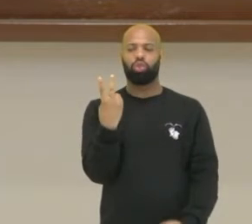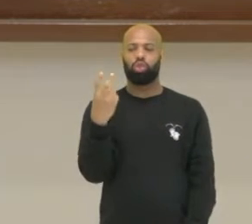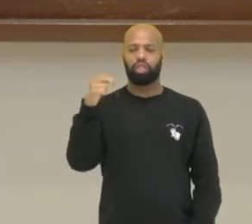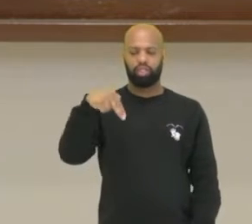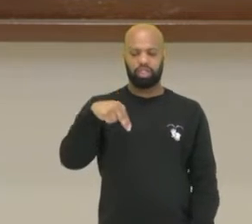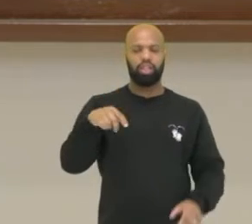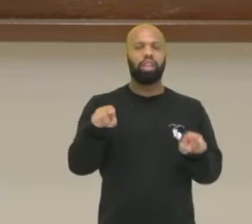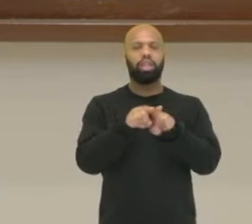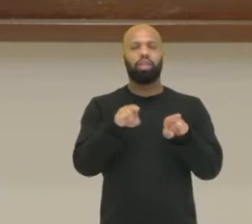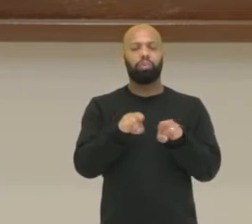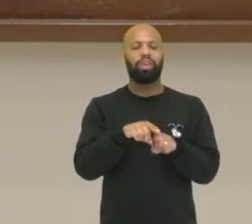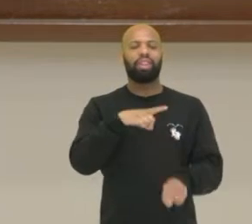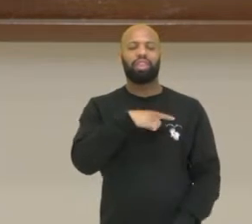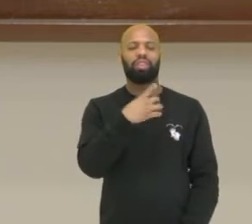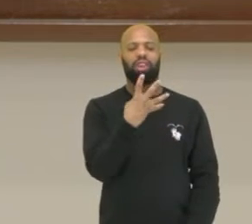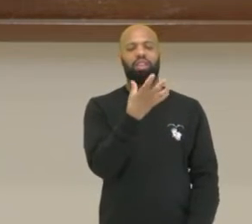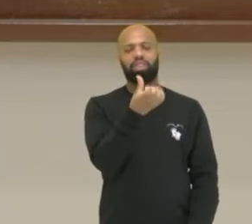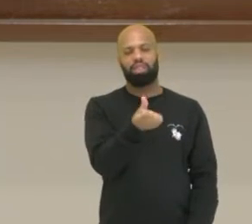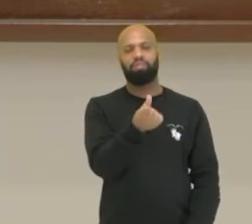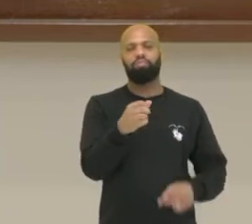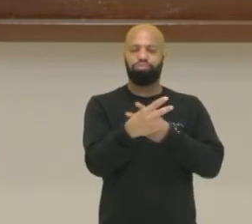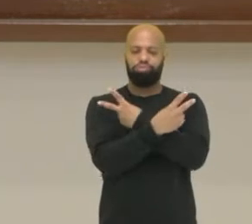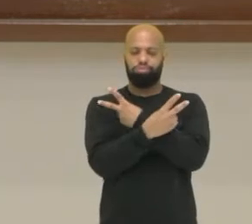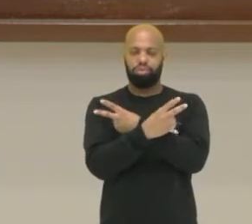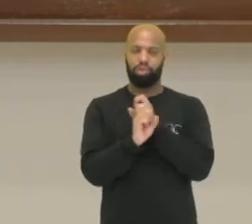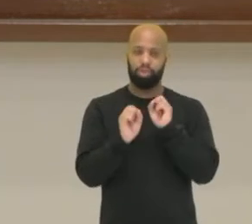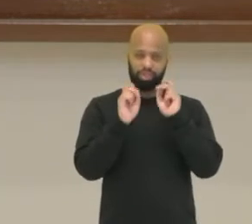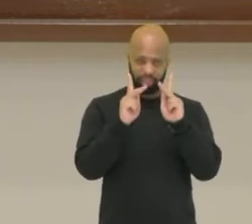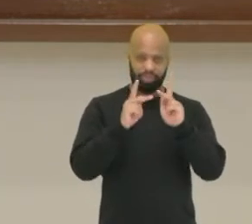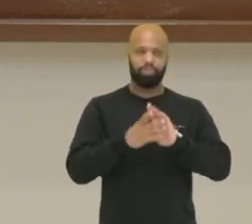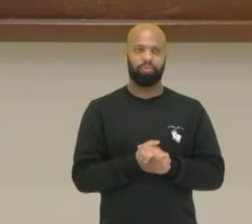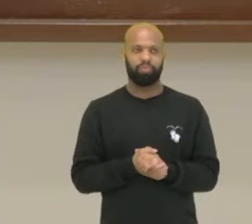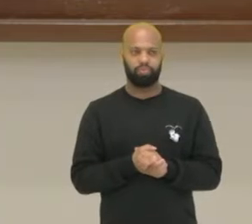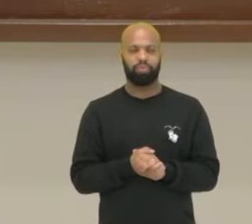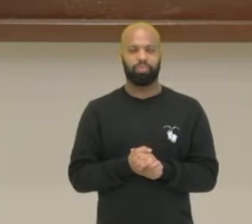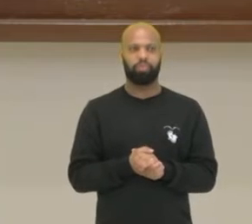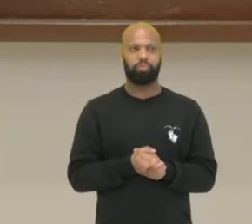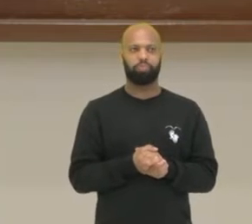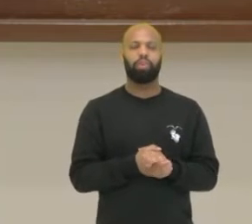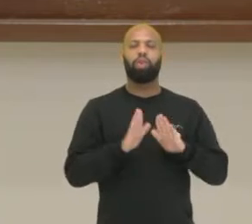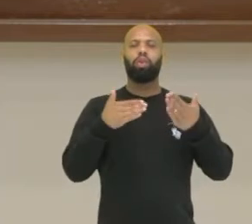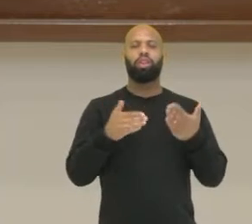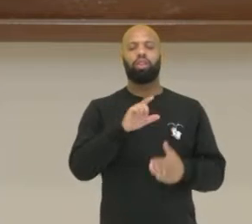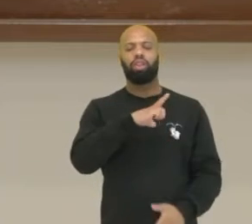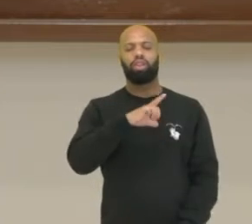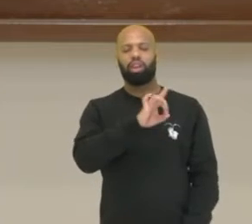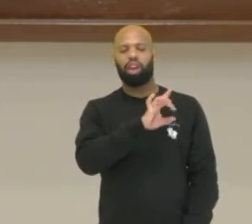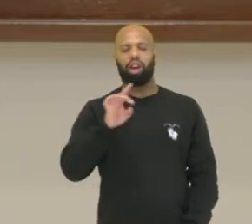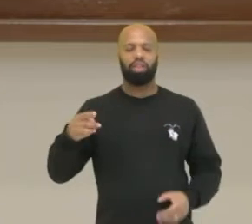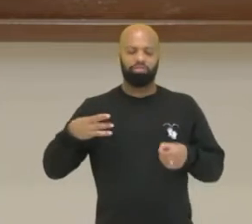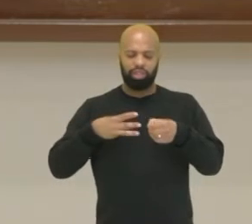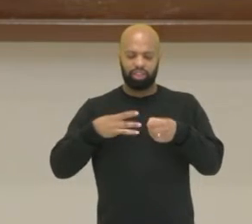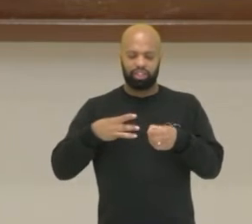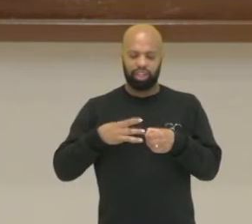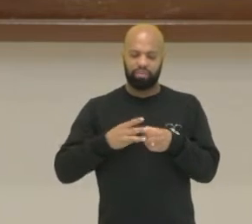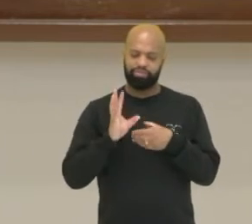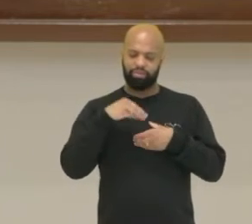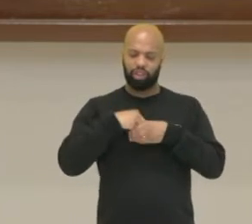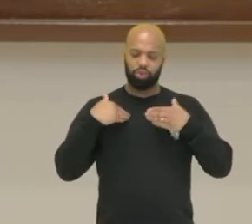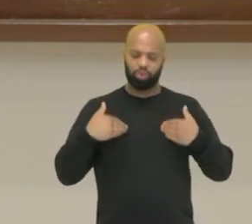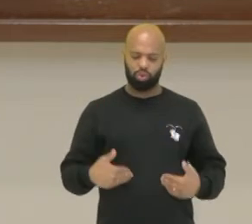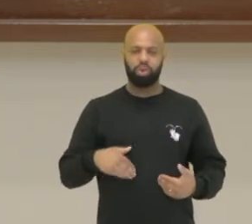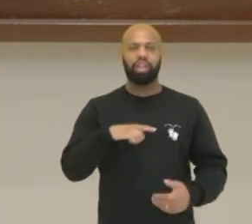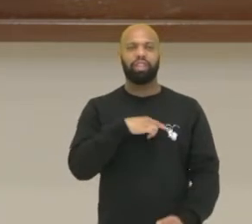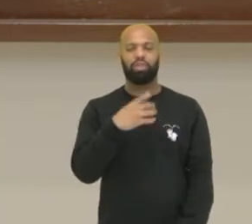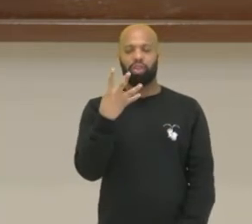os 46 cromossomos que vai formar o indivíduo, Cada célula nossa possui